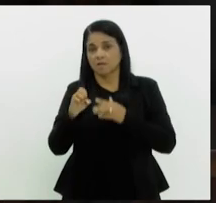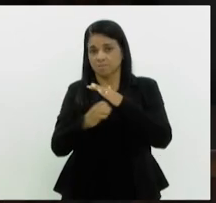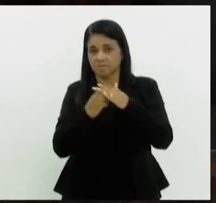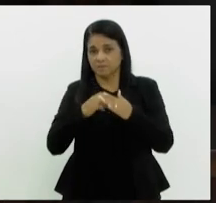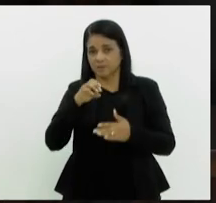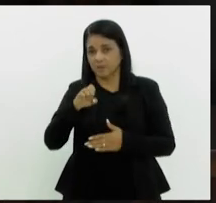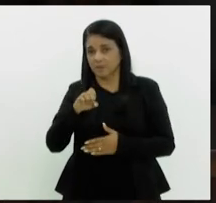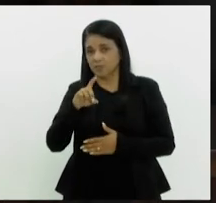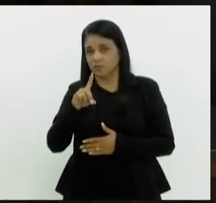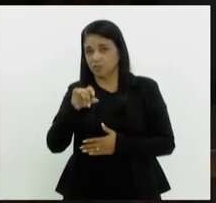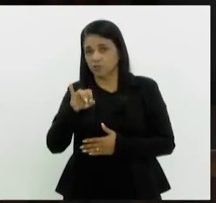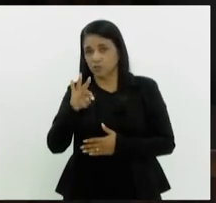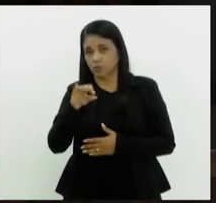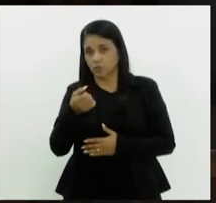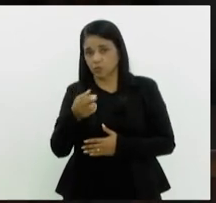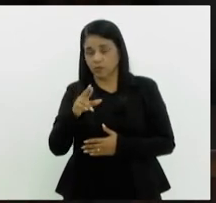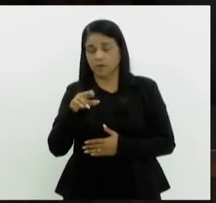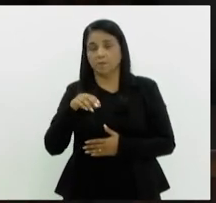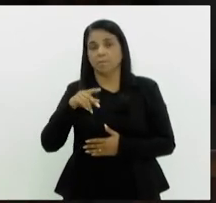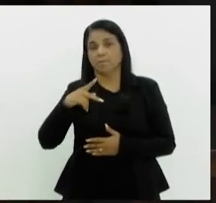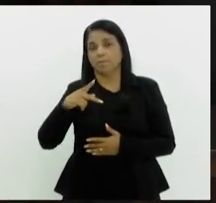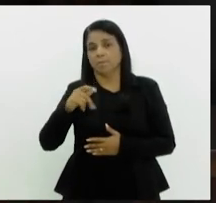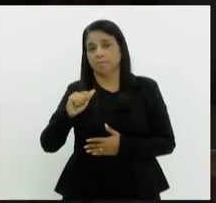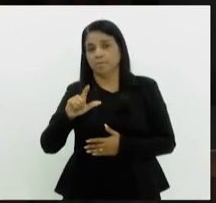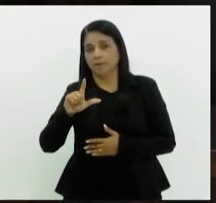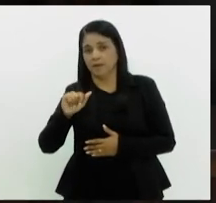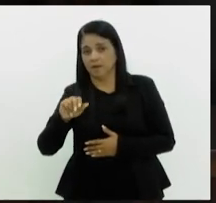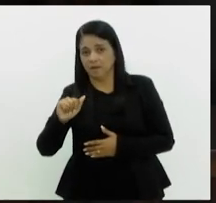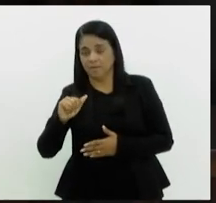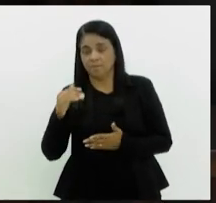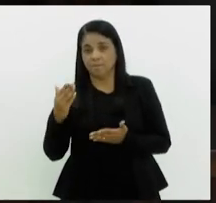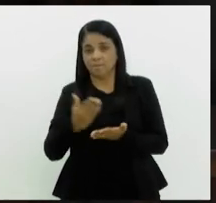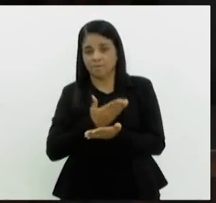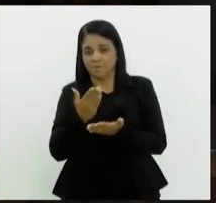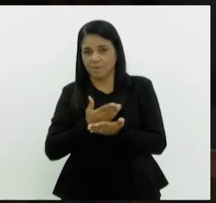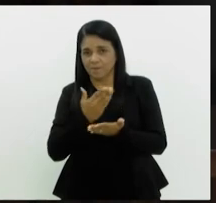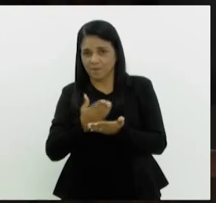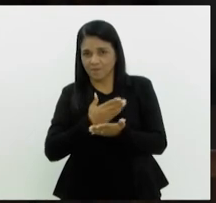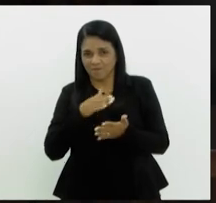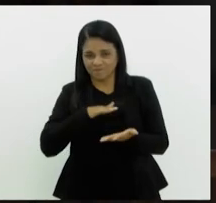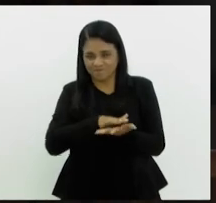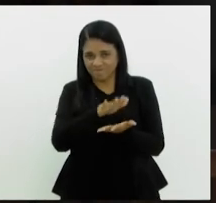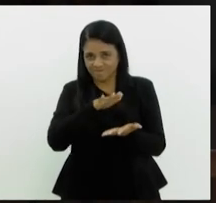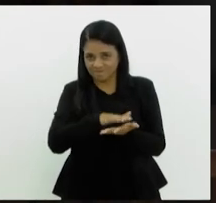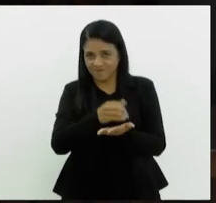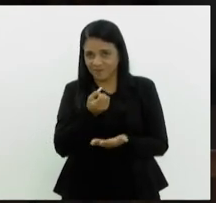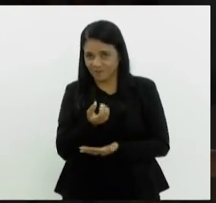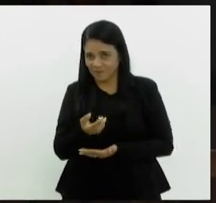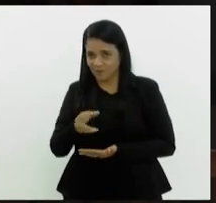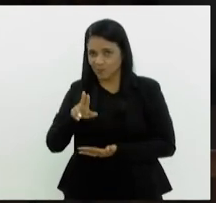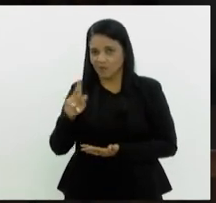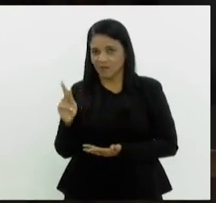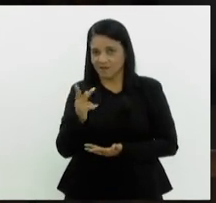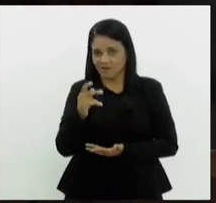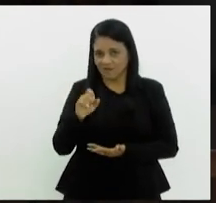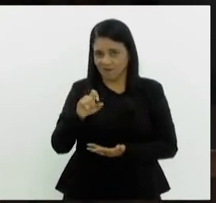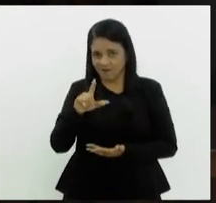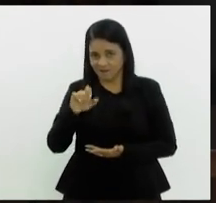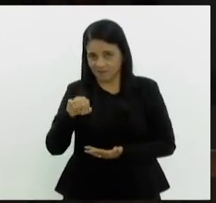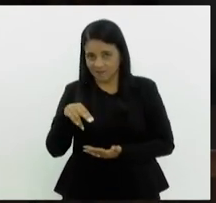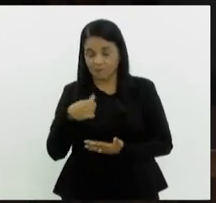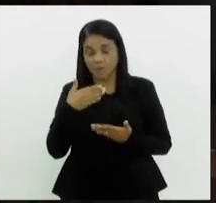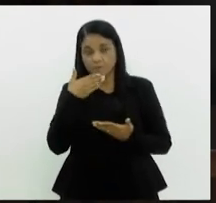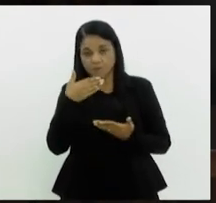Palas, que publicou os livros da querida Helena Teodoro. Então, pedindo licença a